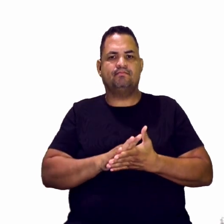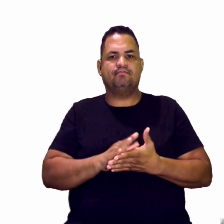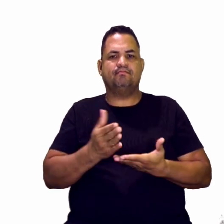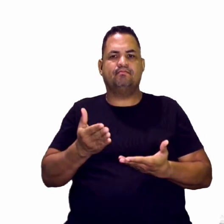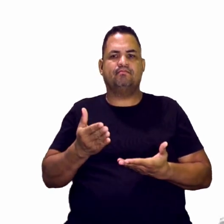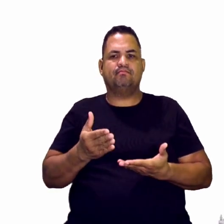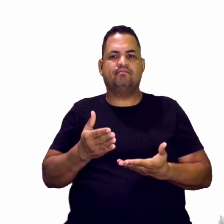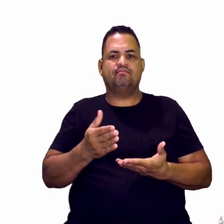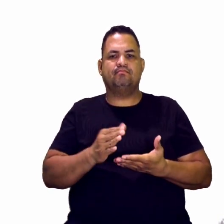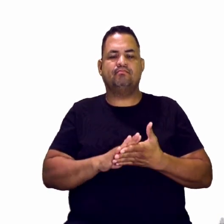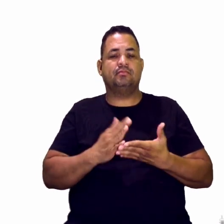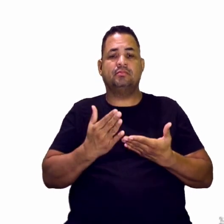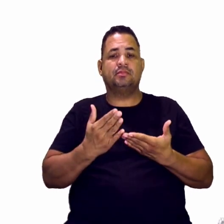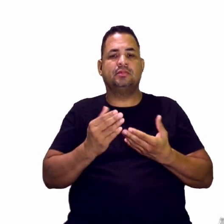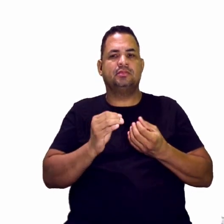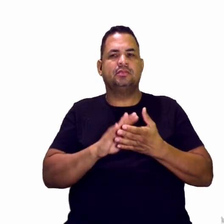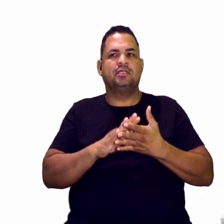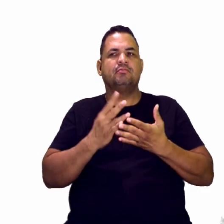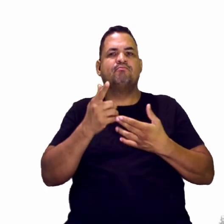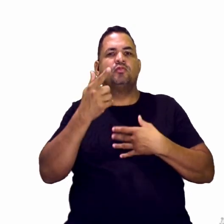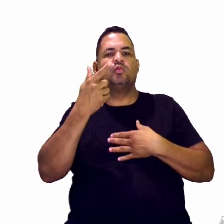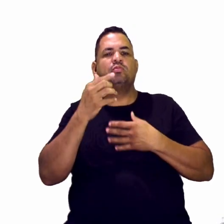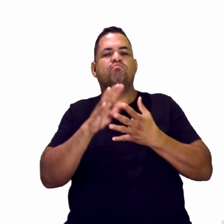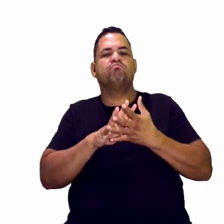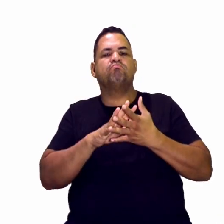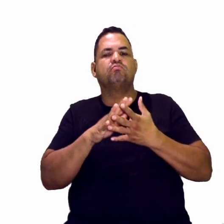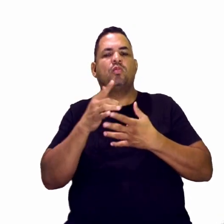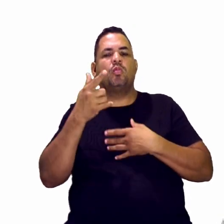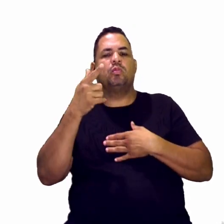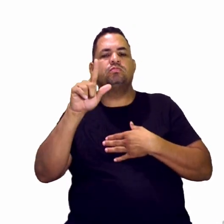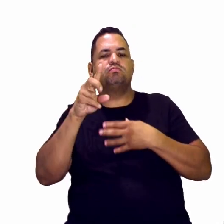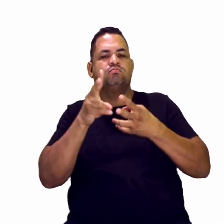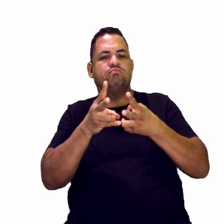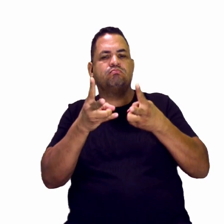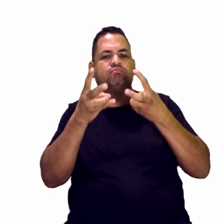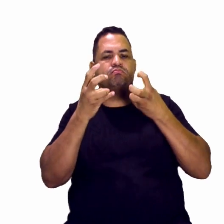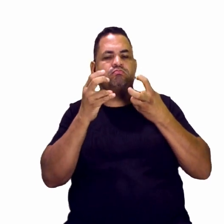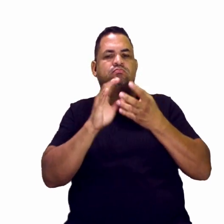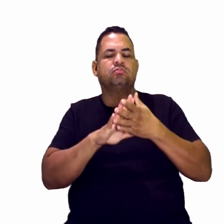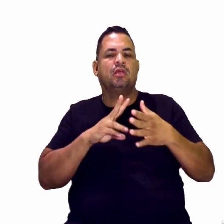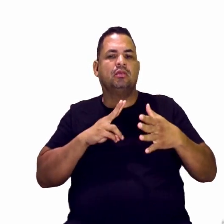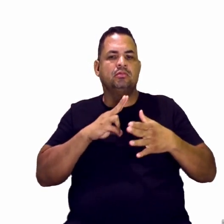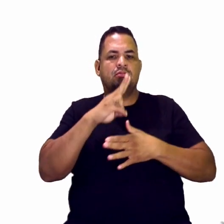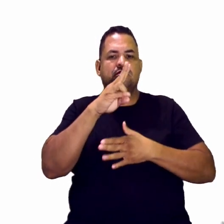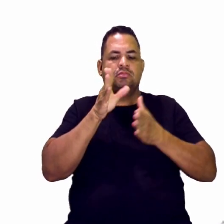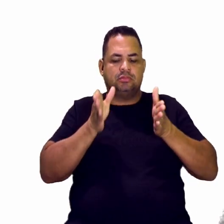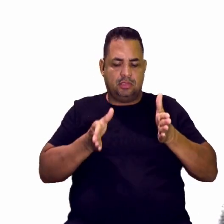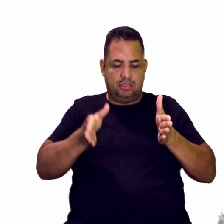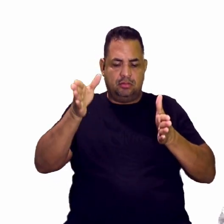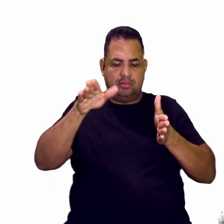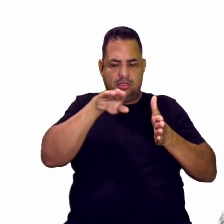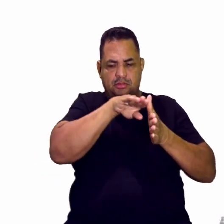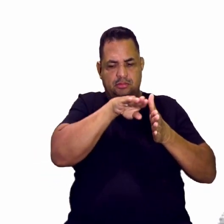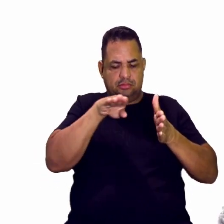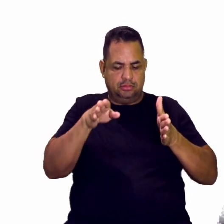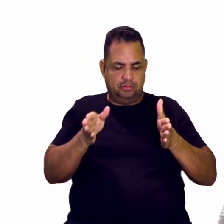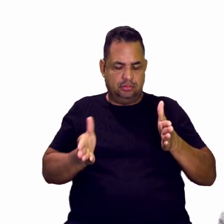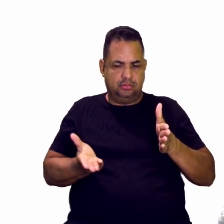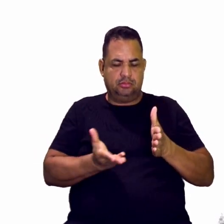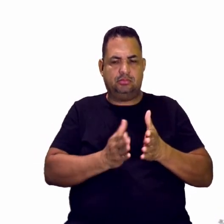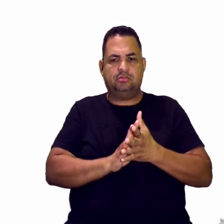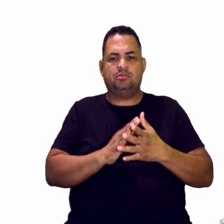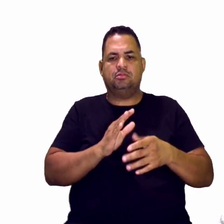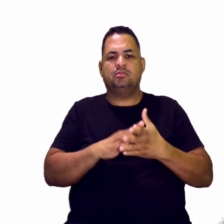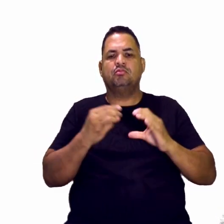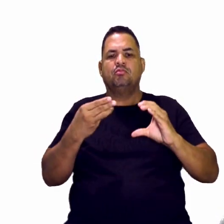mais deduzível, aliás, que você diga que o mais forte é a parede celular e não a membrana.